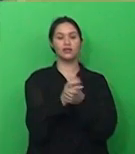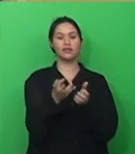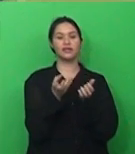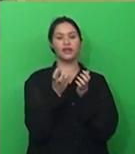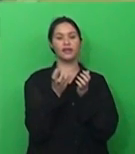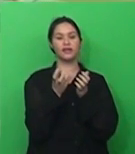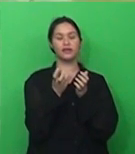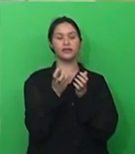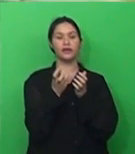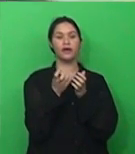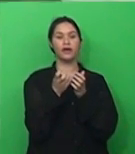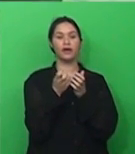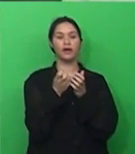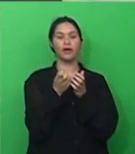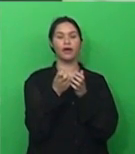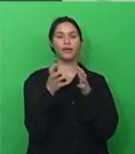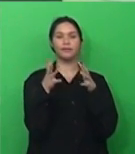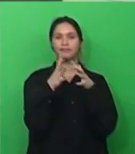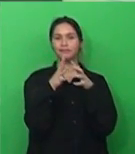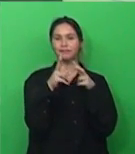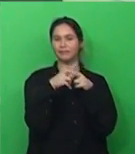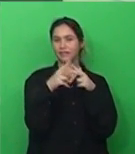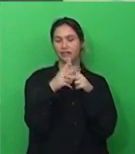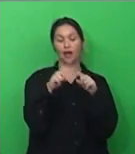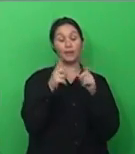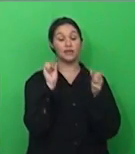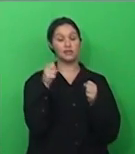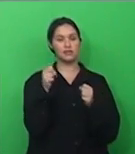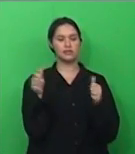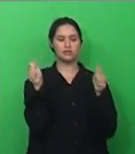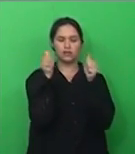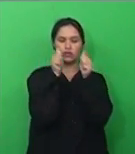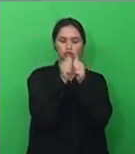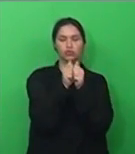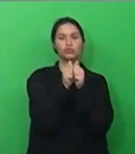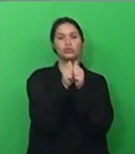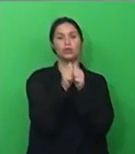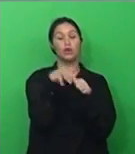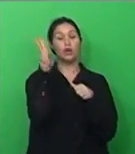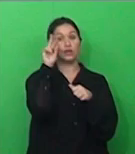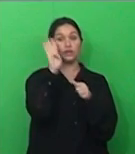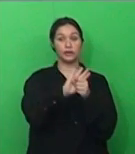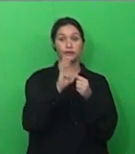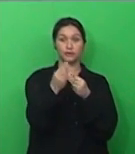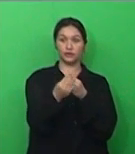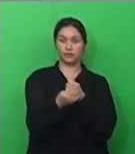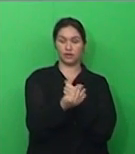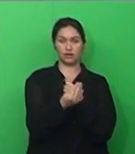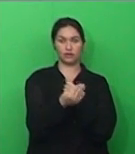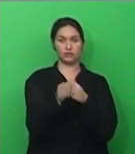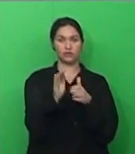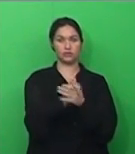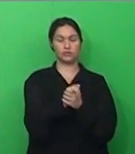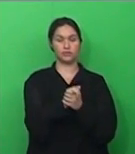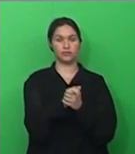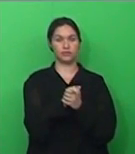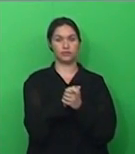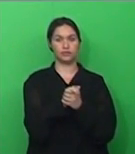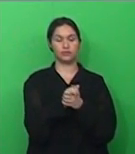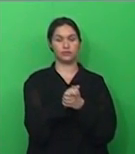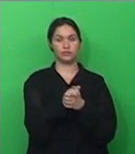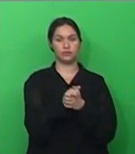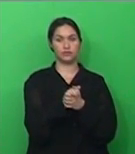problemas hoje, que é calamitoso, principalmente o bairro lá da Linha Andas, que, como você bem colocou, está